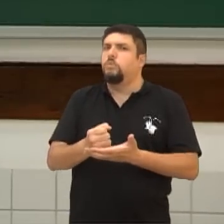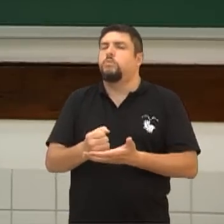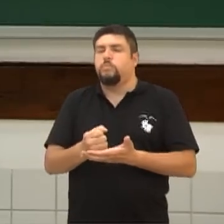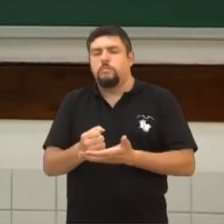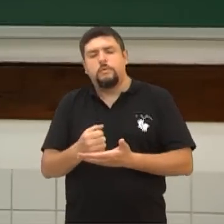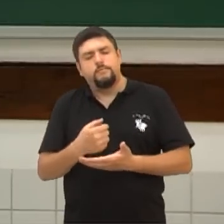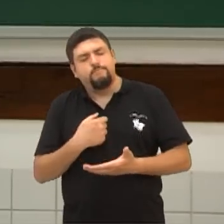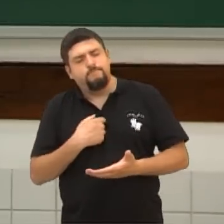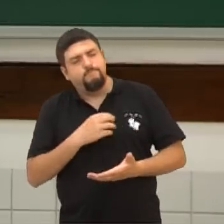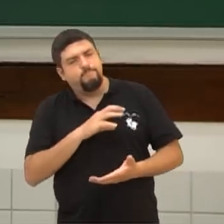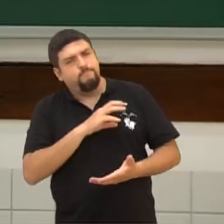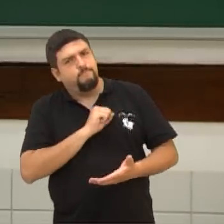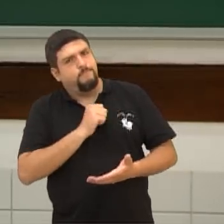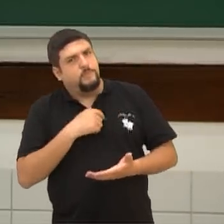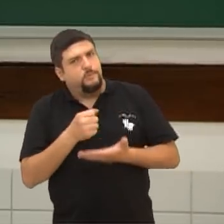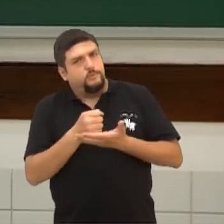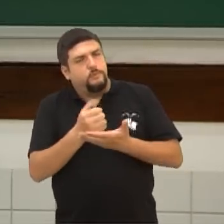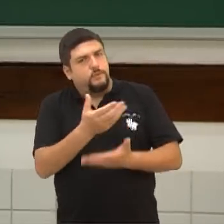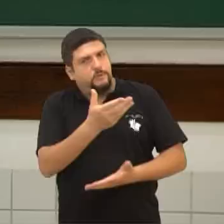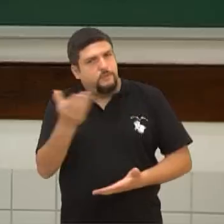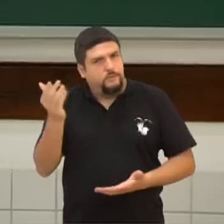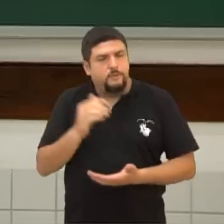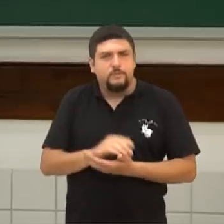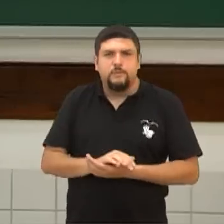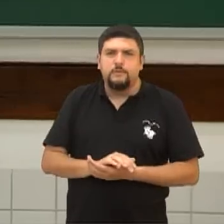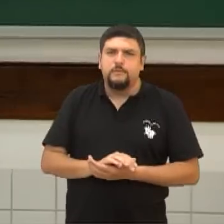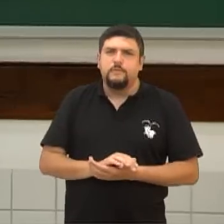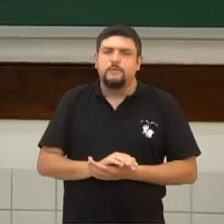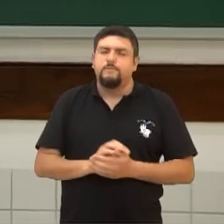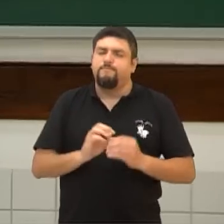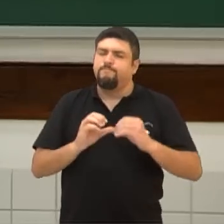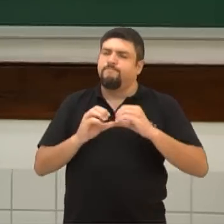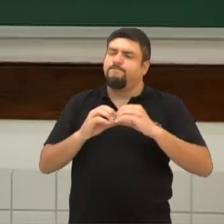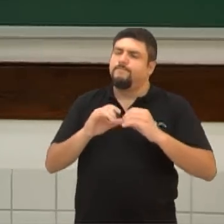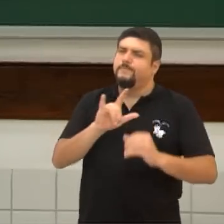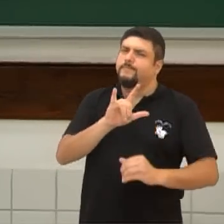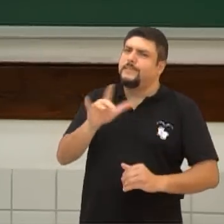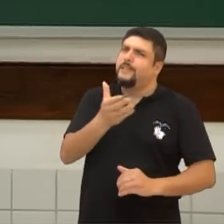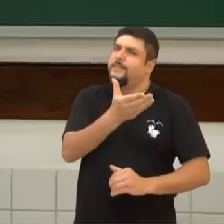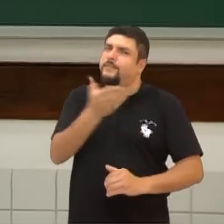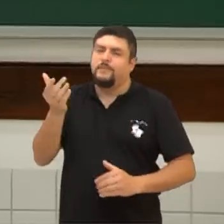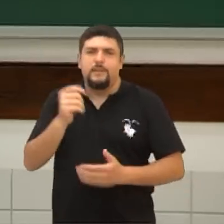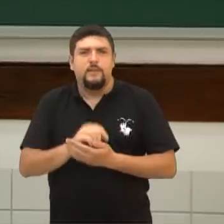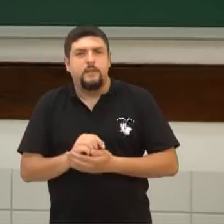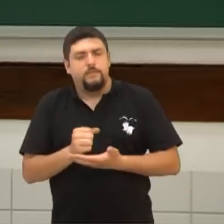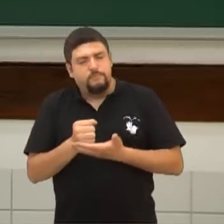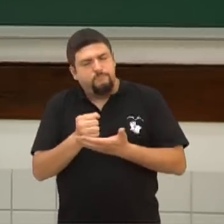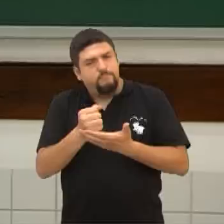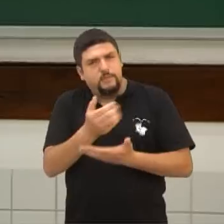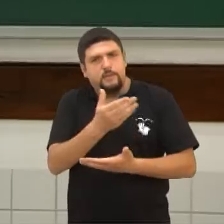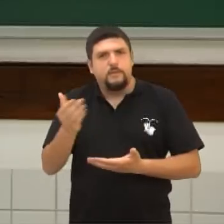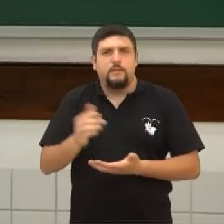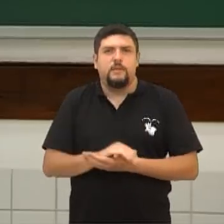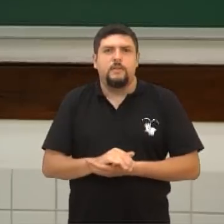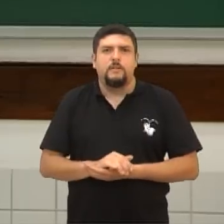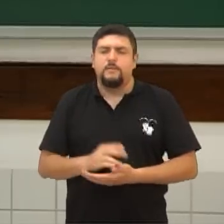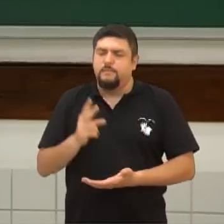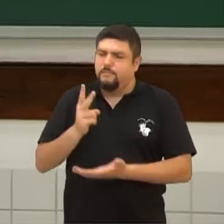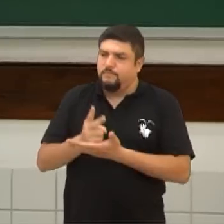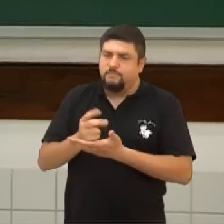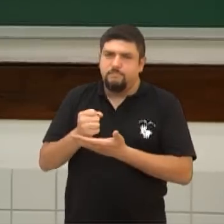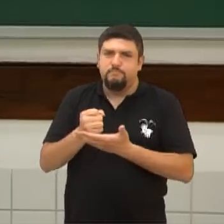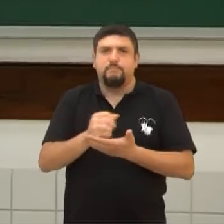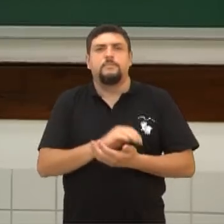um amorzinho, né? Adoro vocês e vou defendê-los sempre. Portanto, eu vou ajudar. A professora vai ajudar